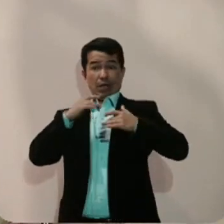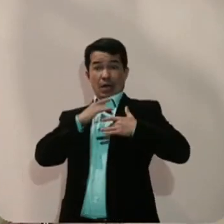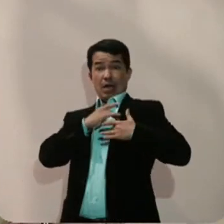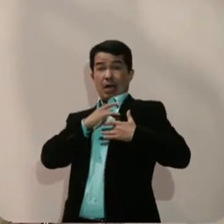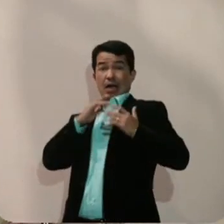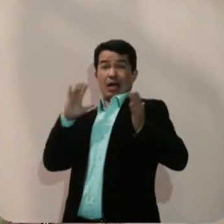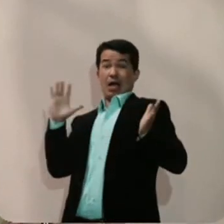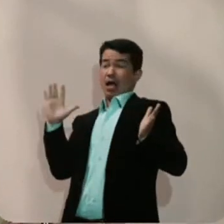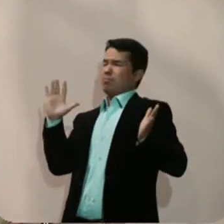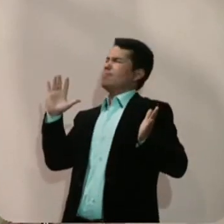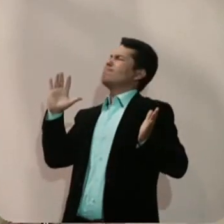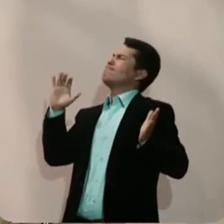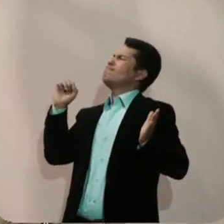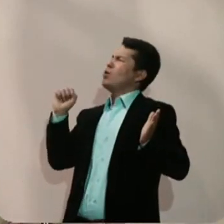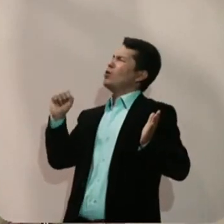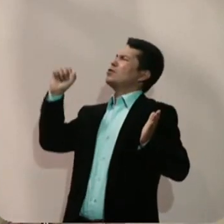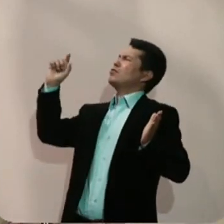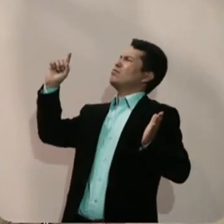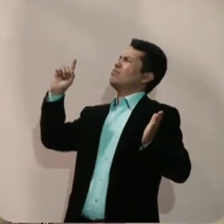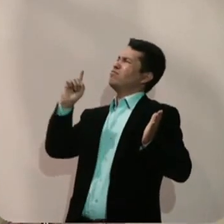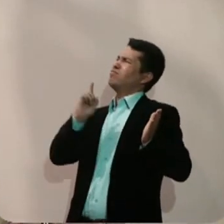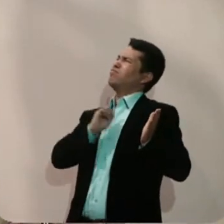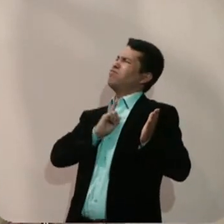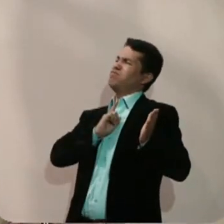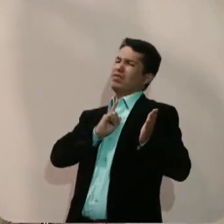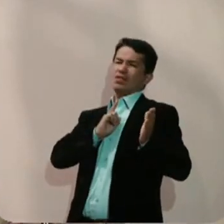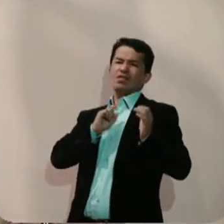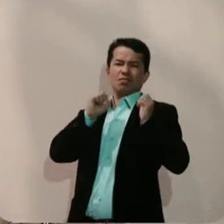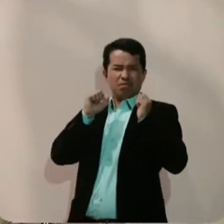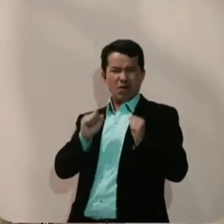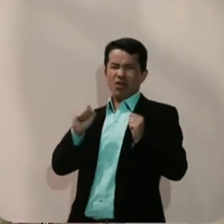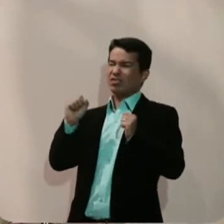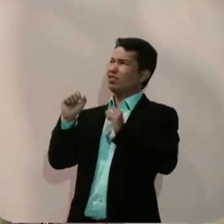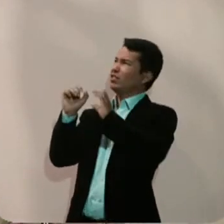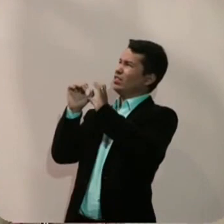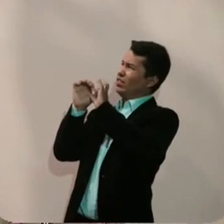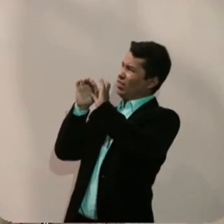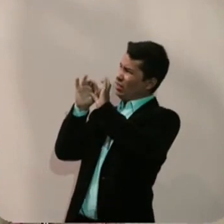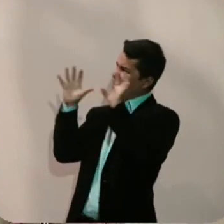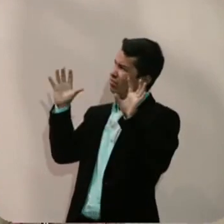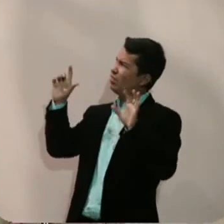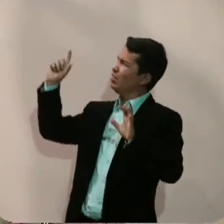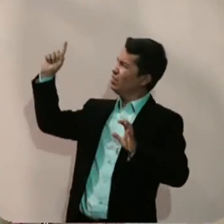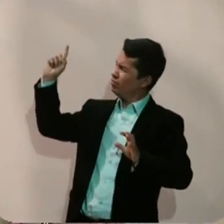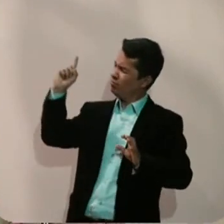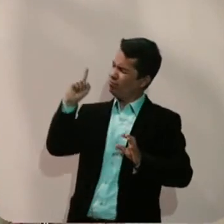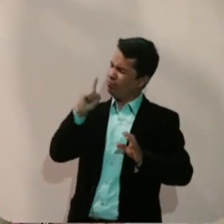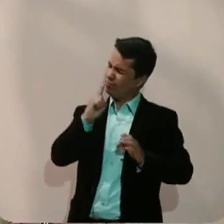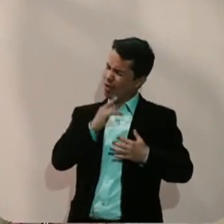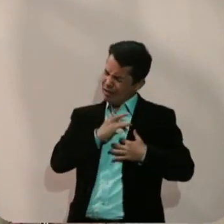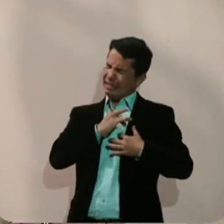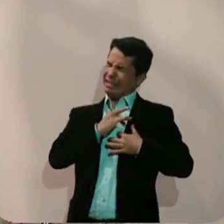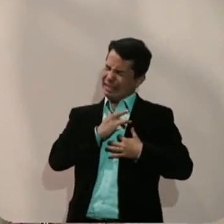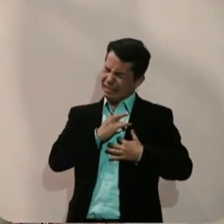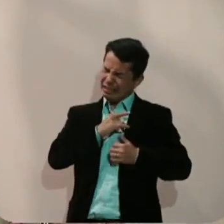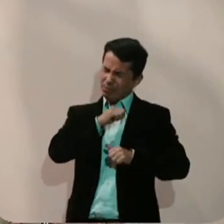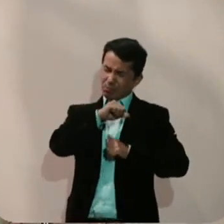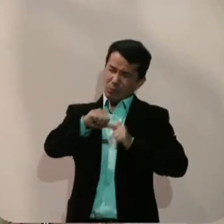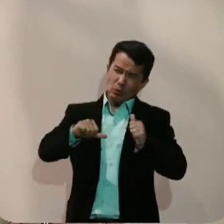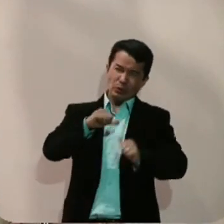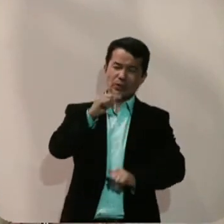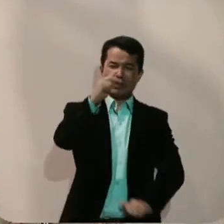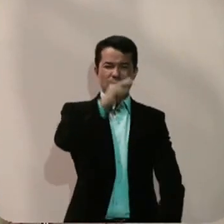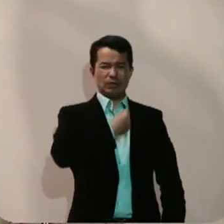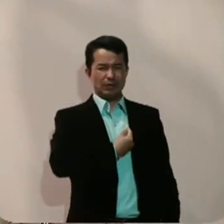entregar, está na hora de buscar, está na hora de deixar a graça de Deus fluir no meio da tua vida e da